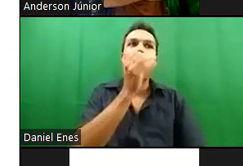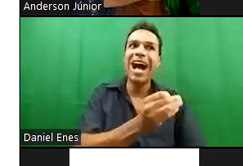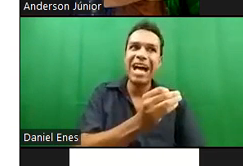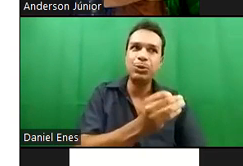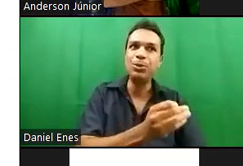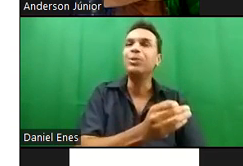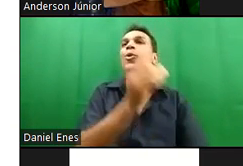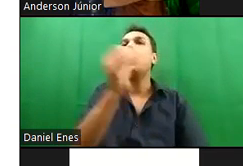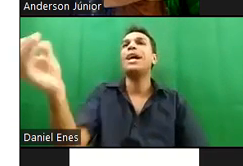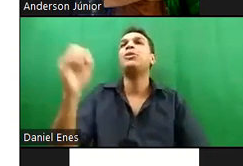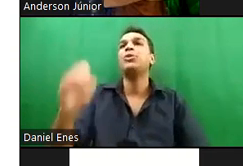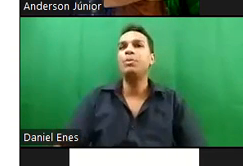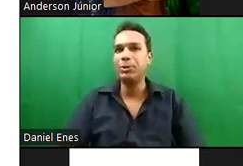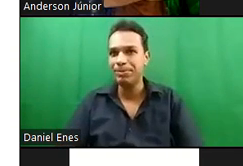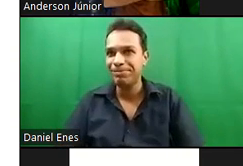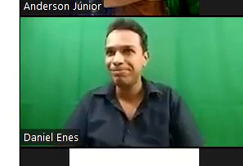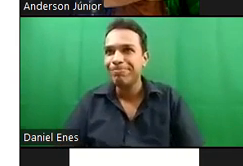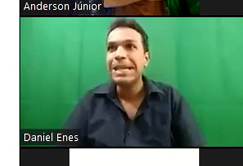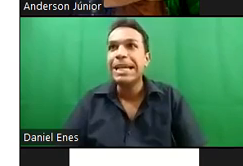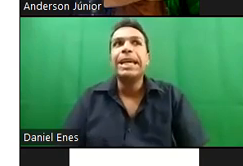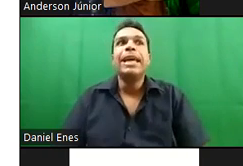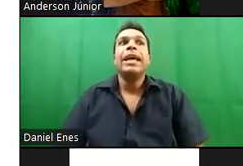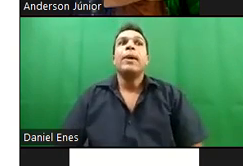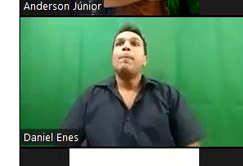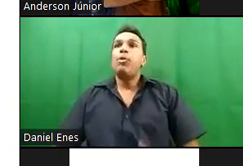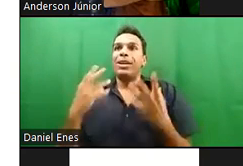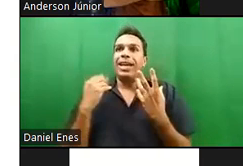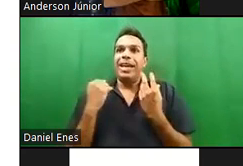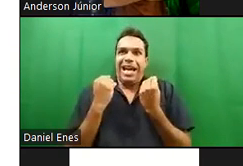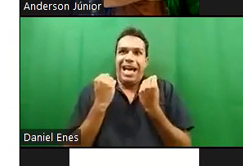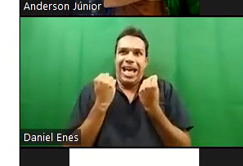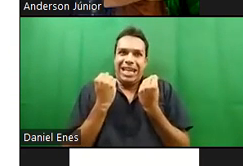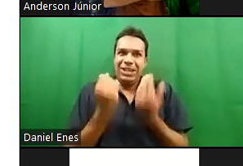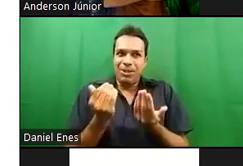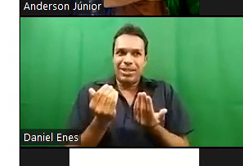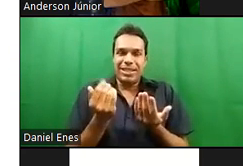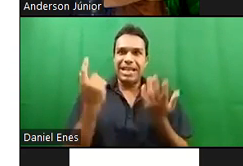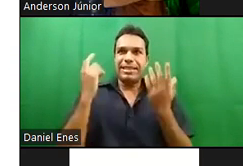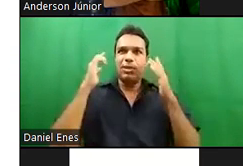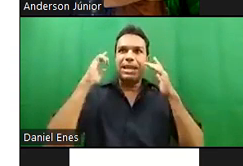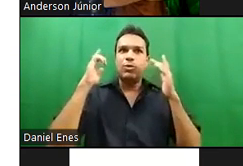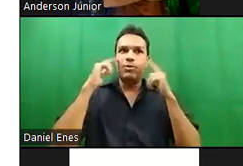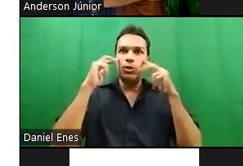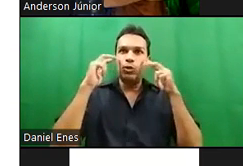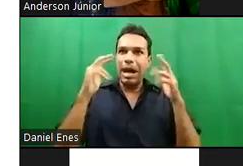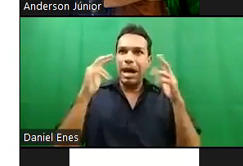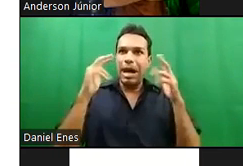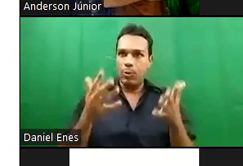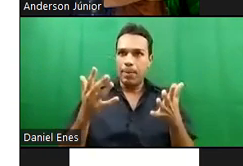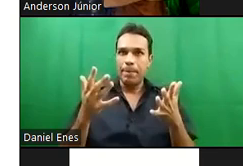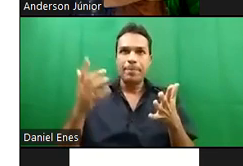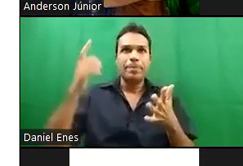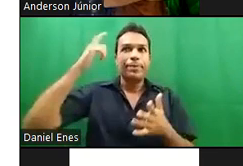É o rato, o gato comeu. Por quê? Língua de sinais ela é uma língua